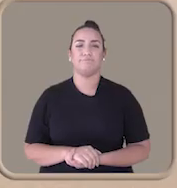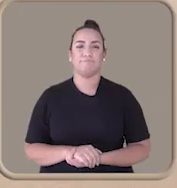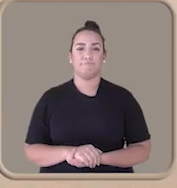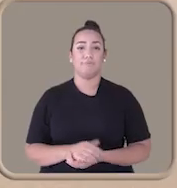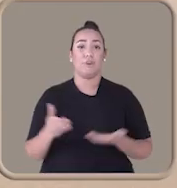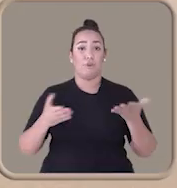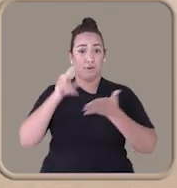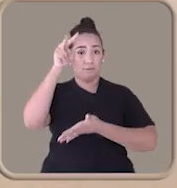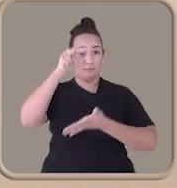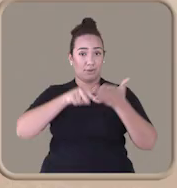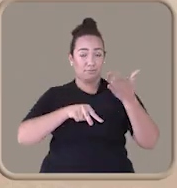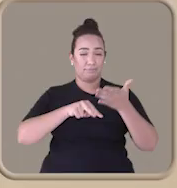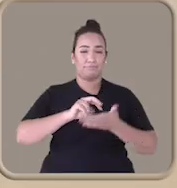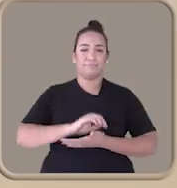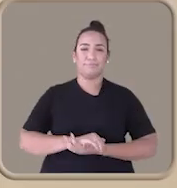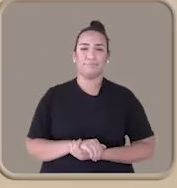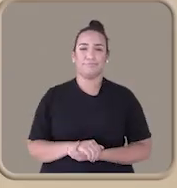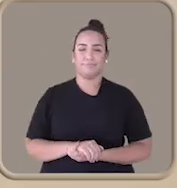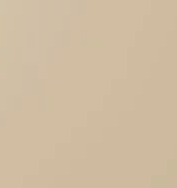Vamos ler?